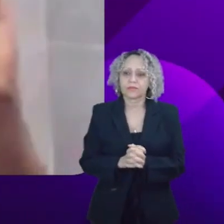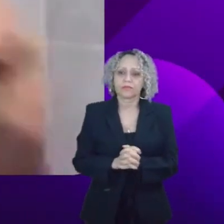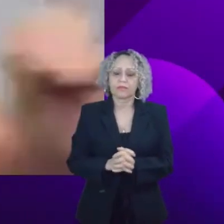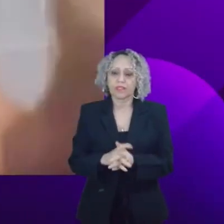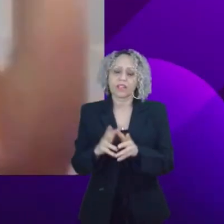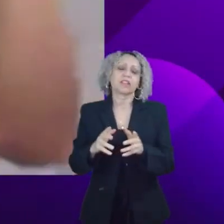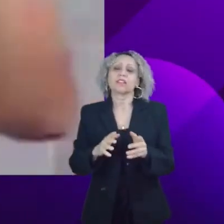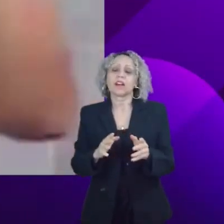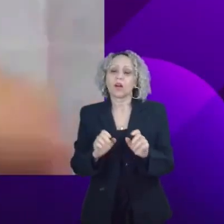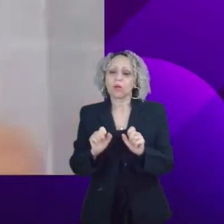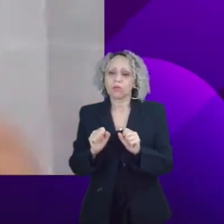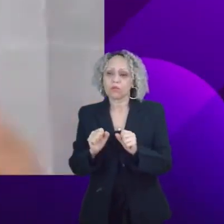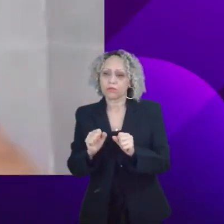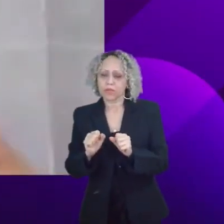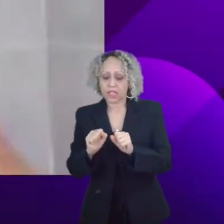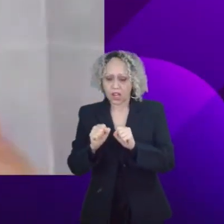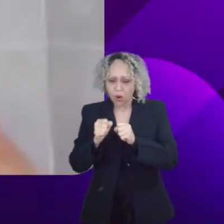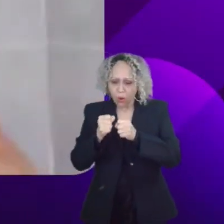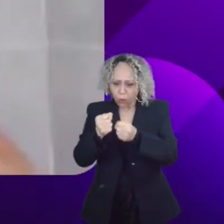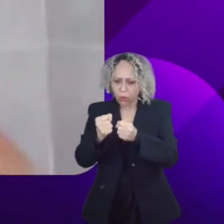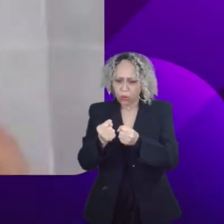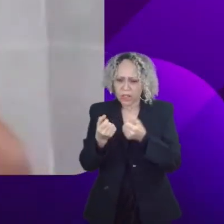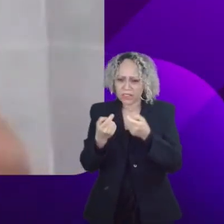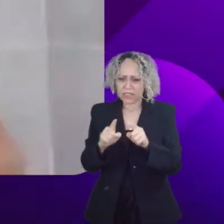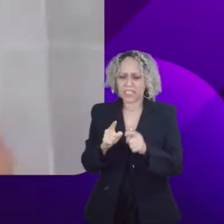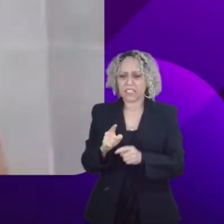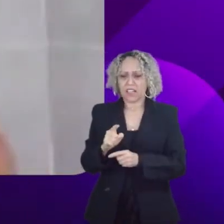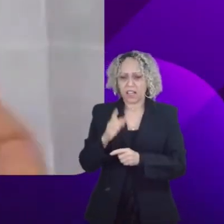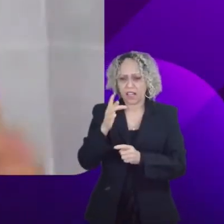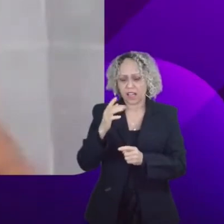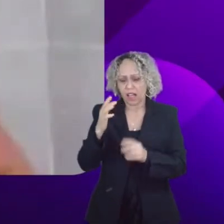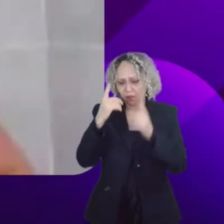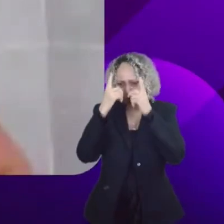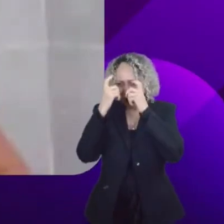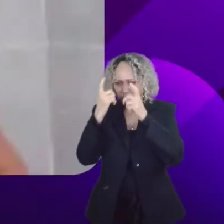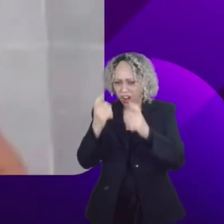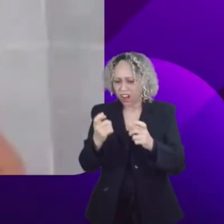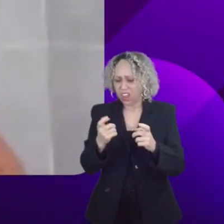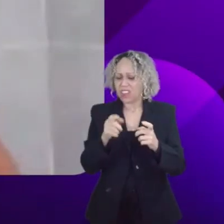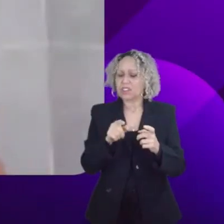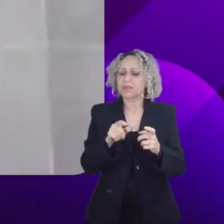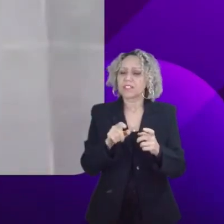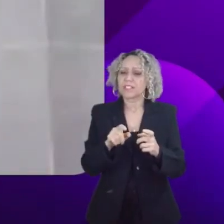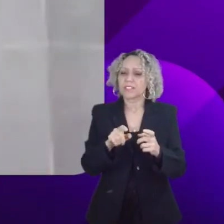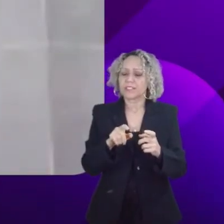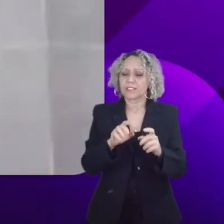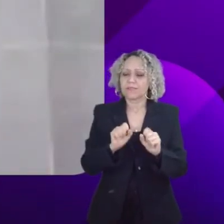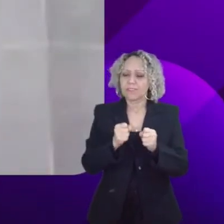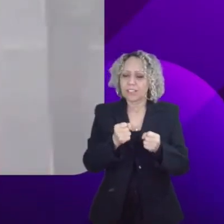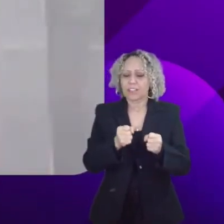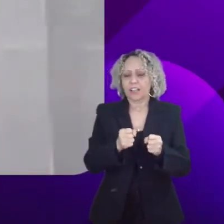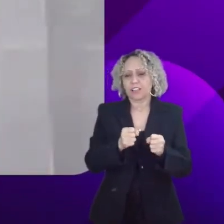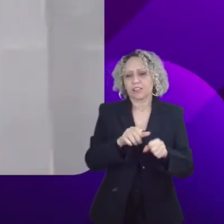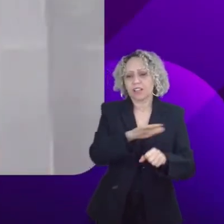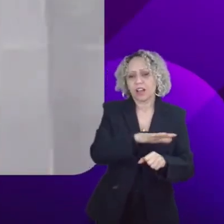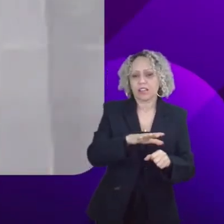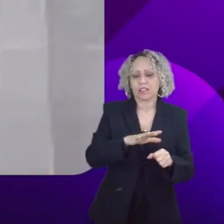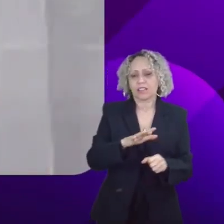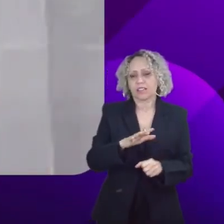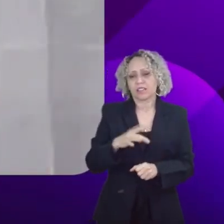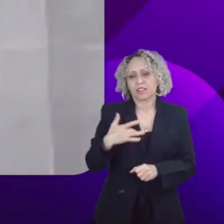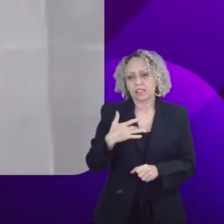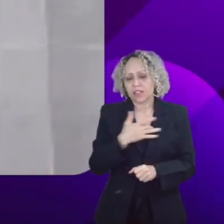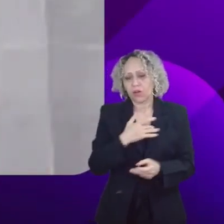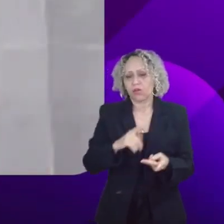saúde, no âmbito da assistência social, no âmbito da educação, né? Então, é um tema que